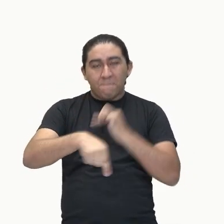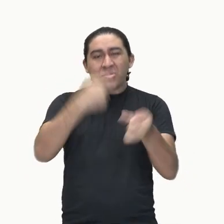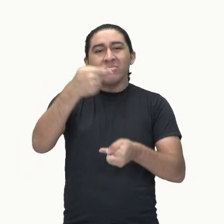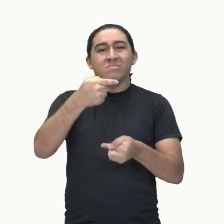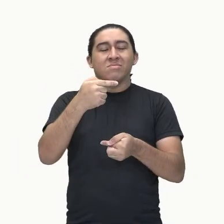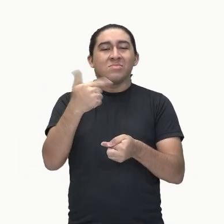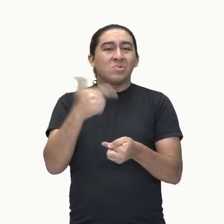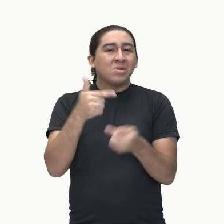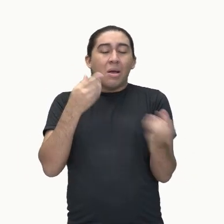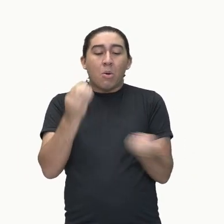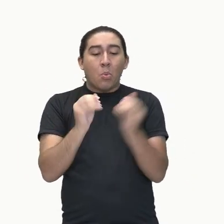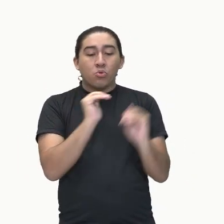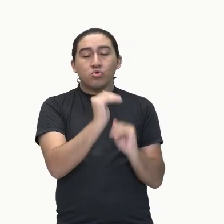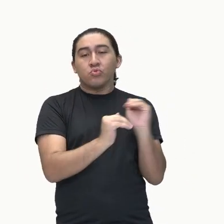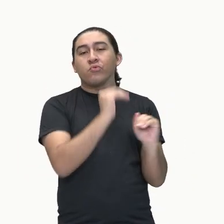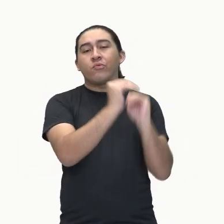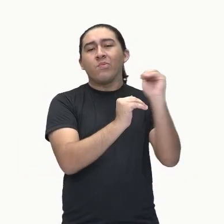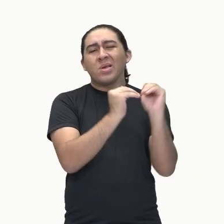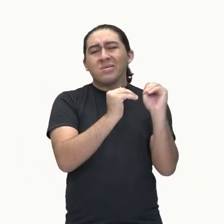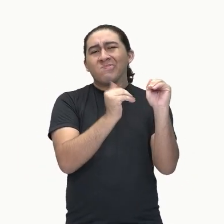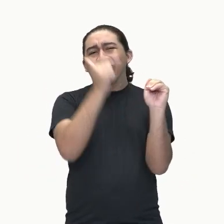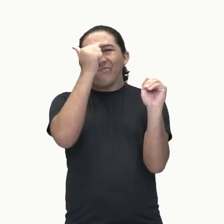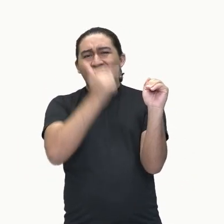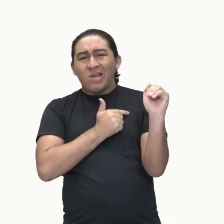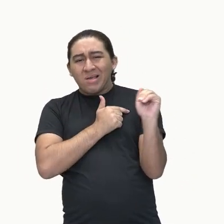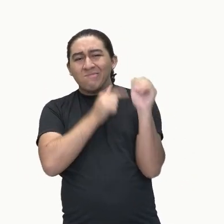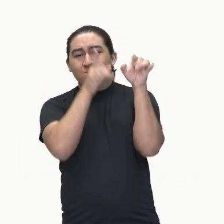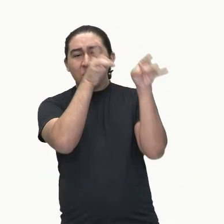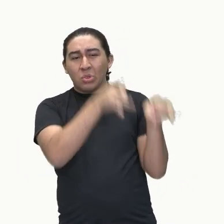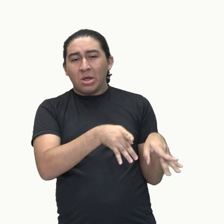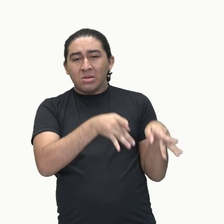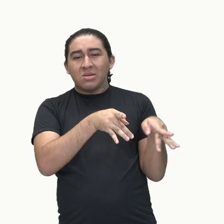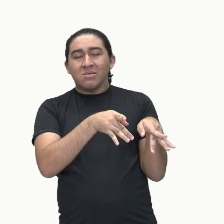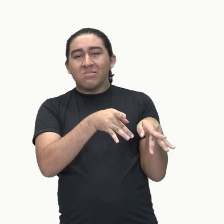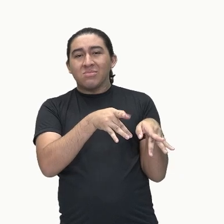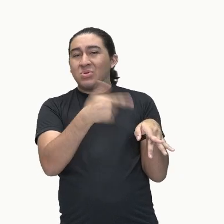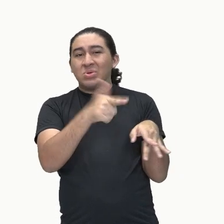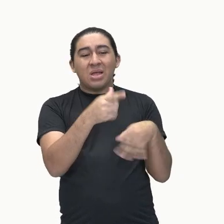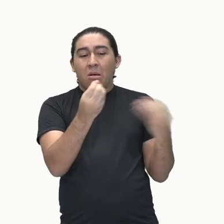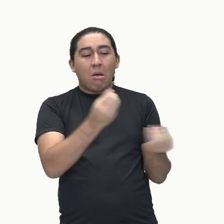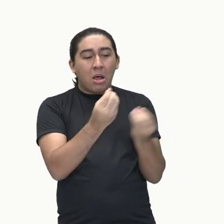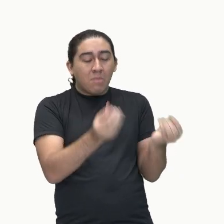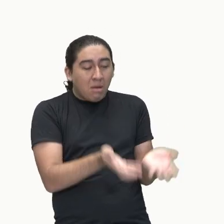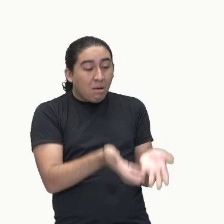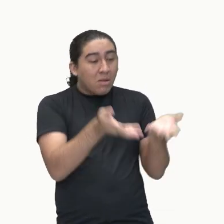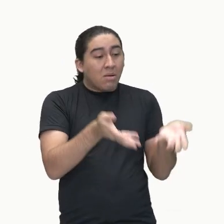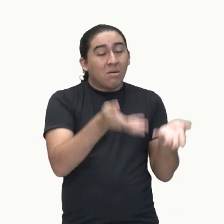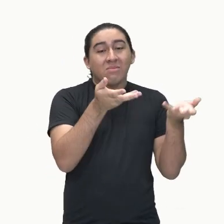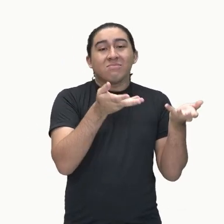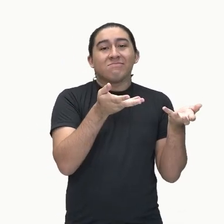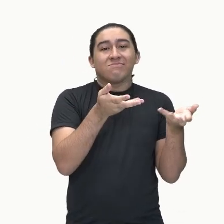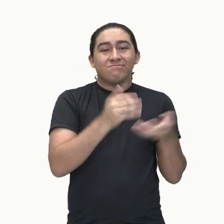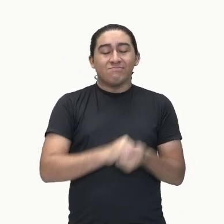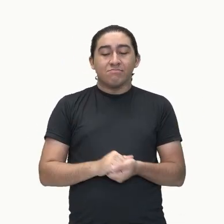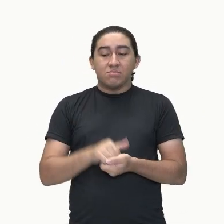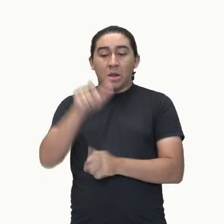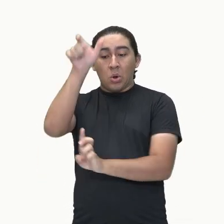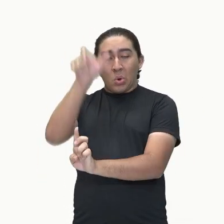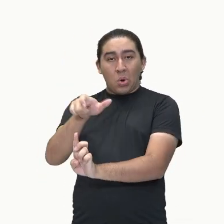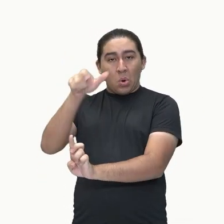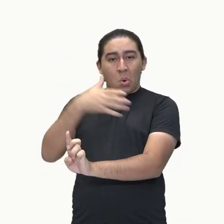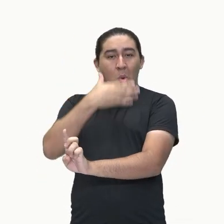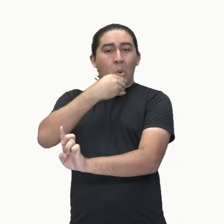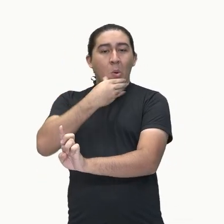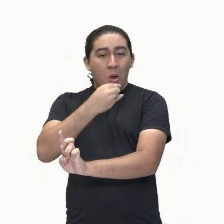ao progresso, feia e sorna, nada a põe de pé. Jeca Tatu é um piraquara